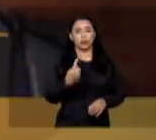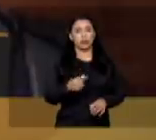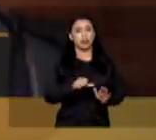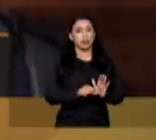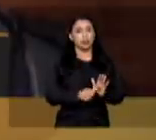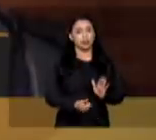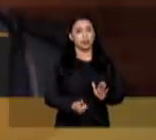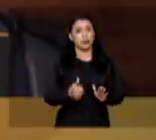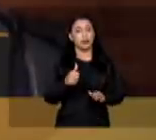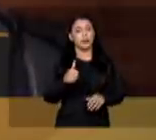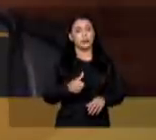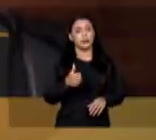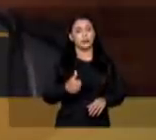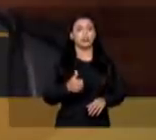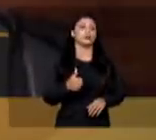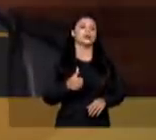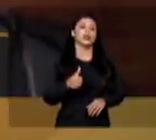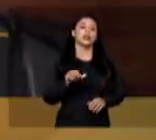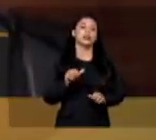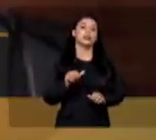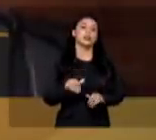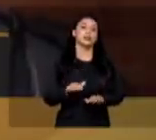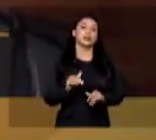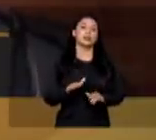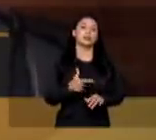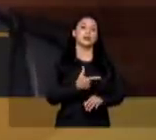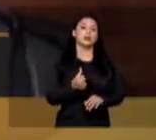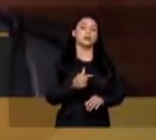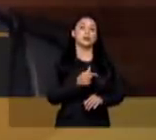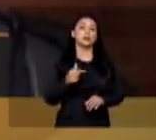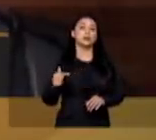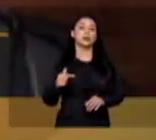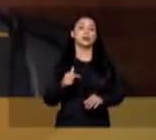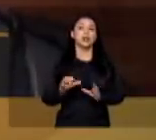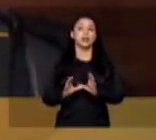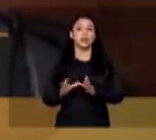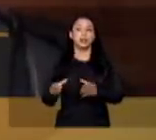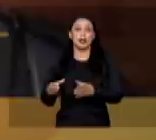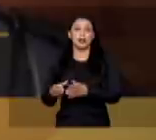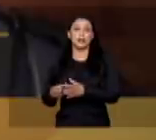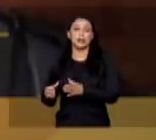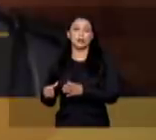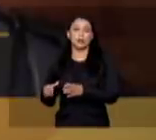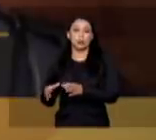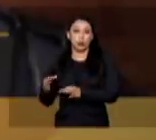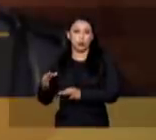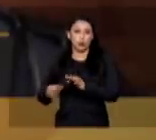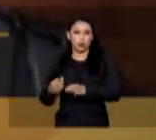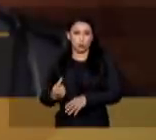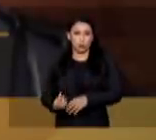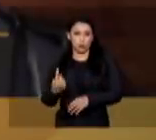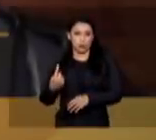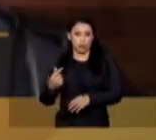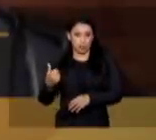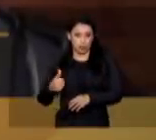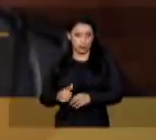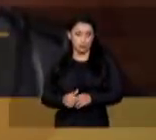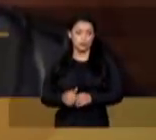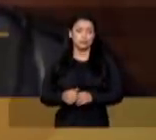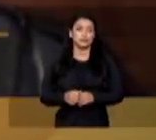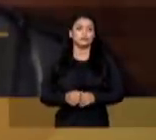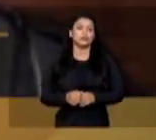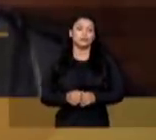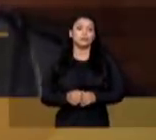em 1º de setembro de 2017 perante a primeira turma. Nesta